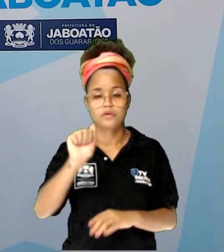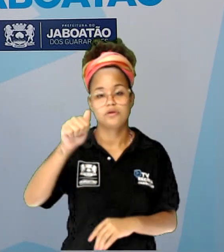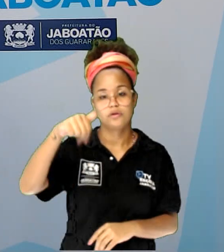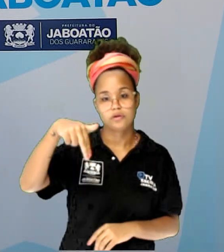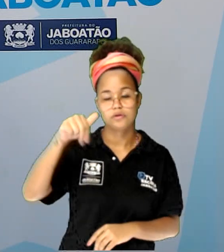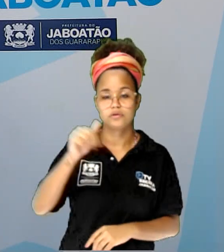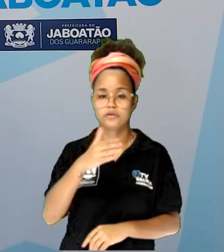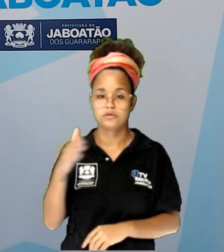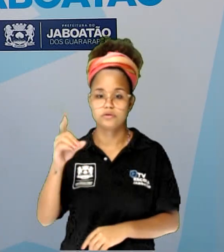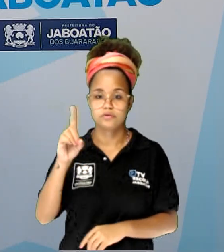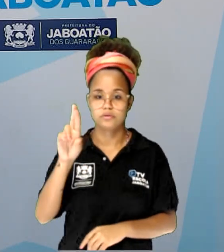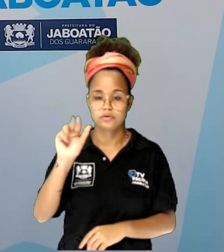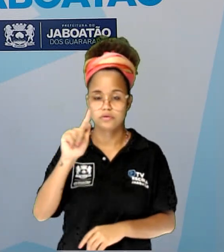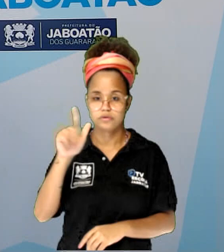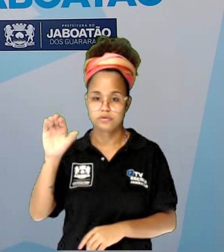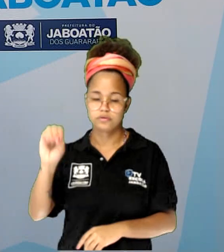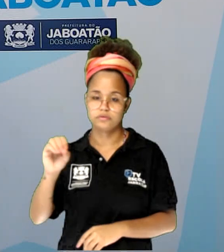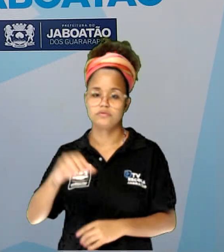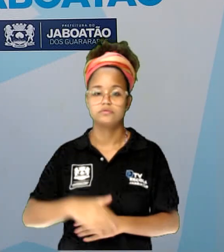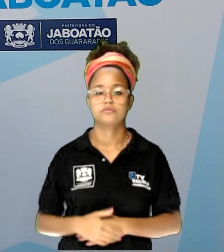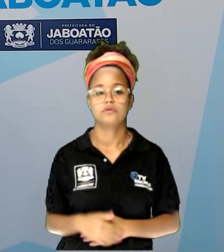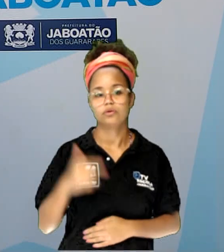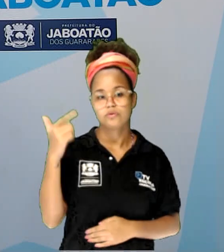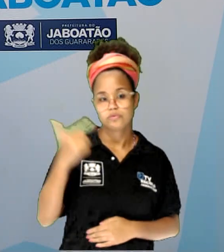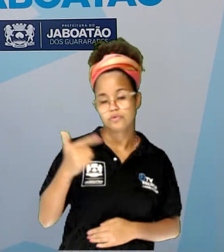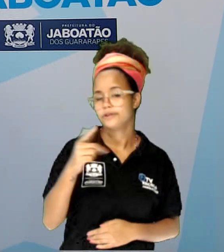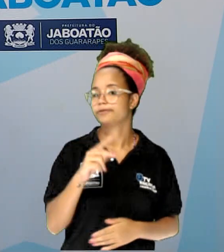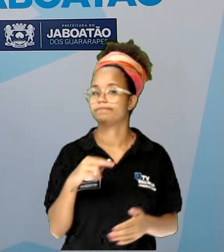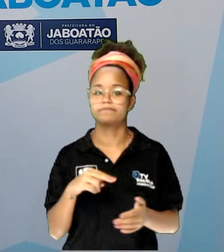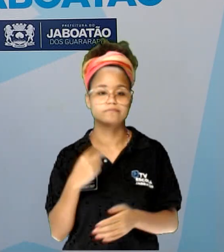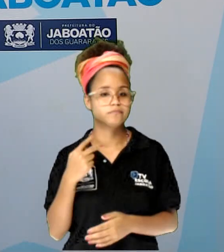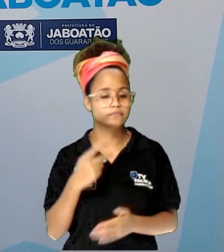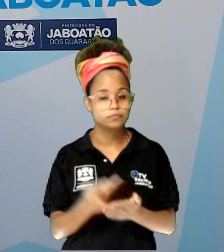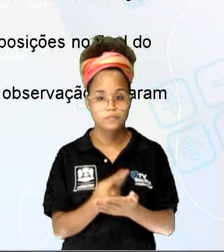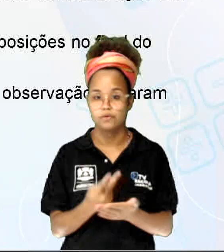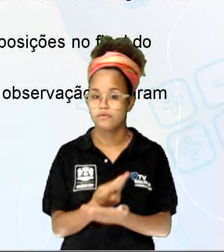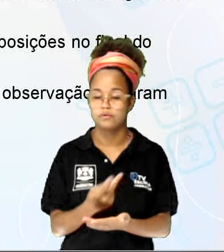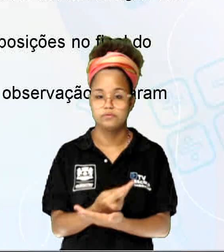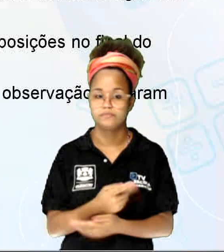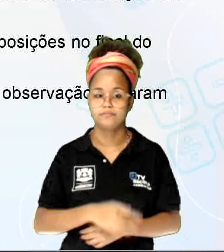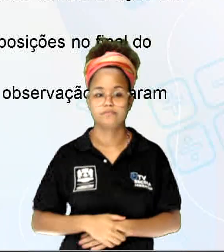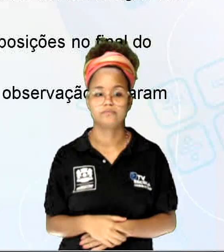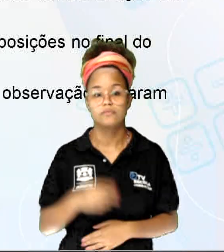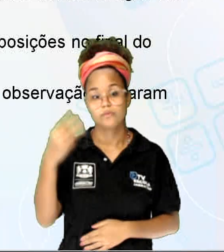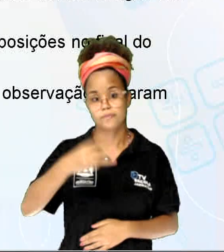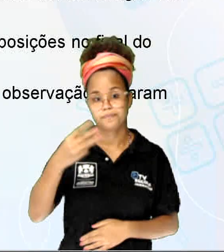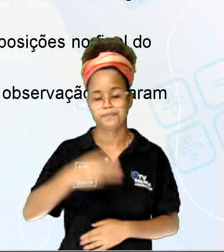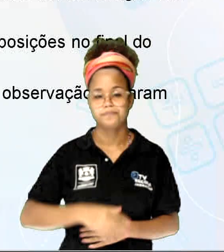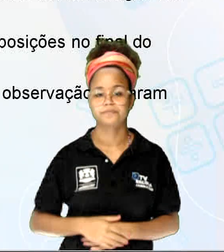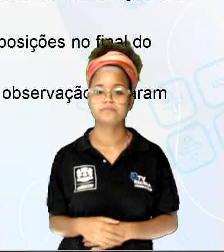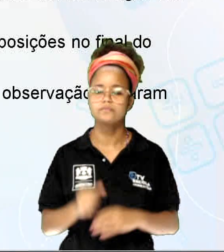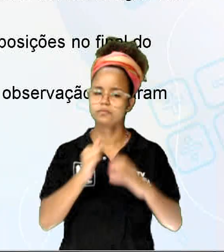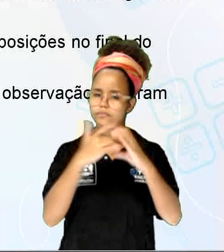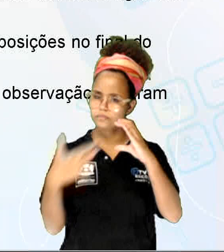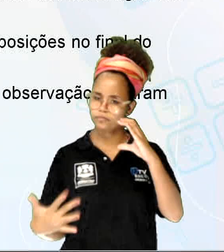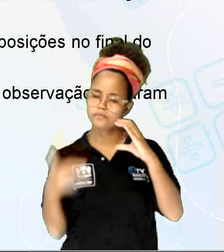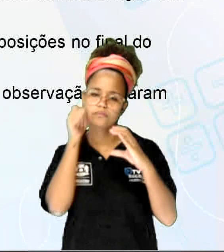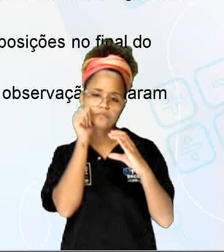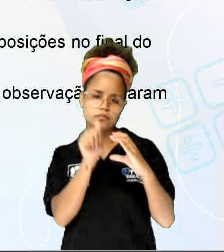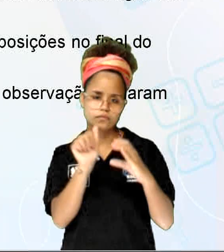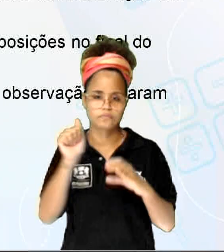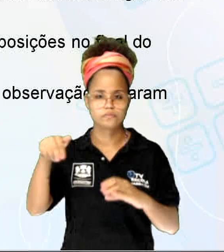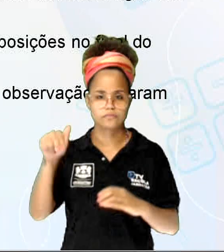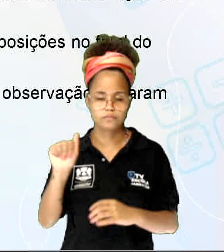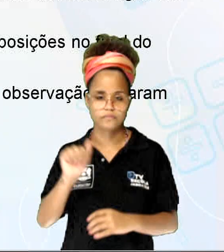Dragão. Okay? Então esse item 2 não é verdadeiro. Vamos ver aí o item 3. As características da Ana